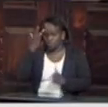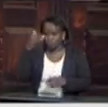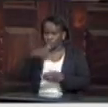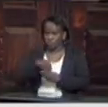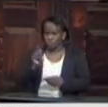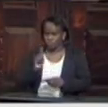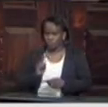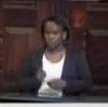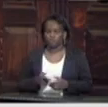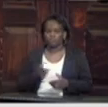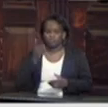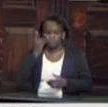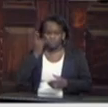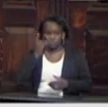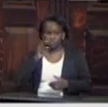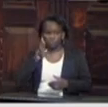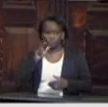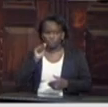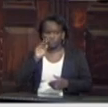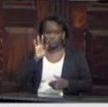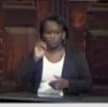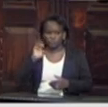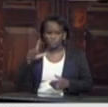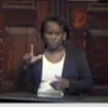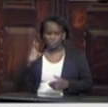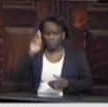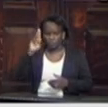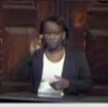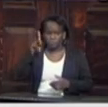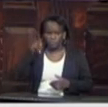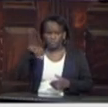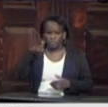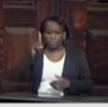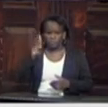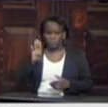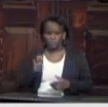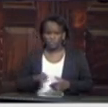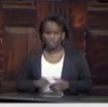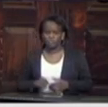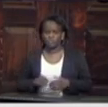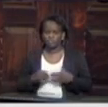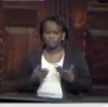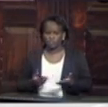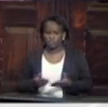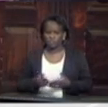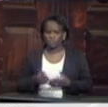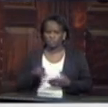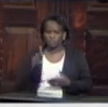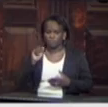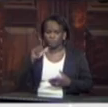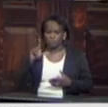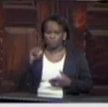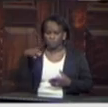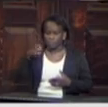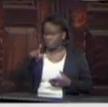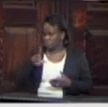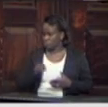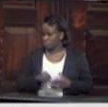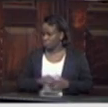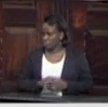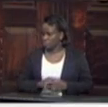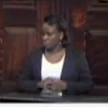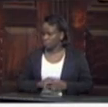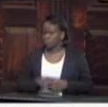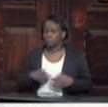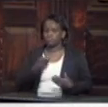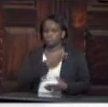o deputado Rafael Pisciani, pela liderança do PMDB. Senhor presidente, designar o deputado Paulo Melo. Deputado Paulo Melo.